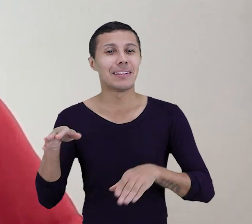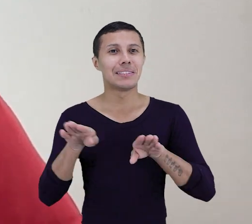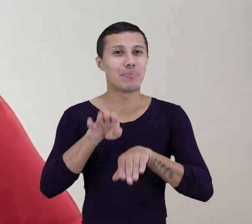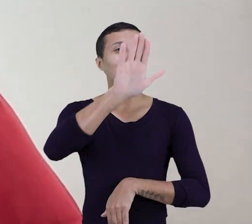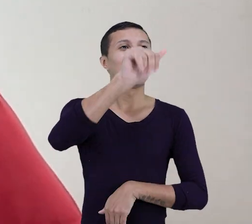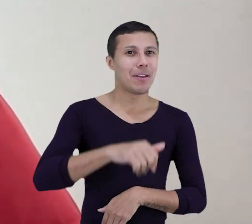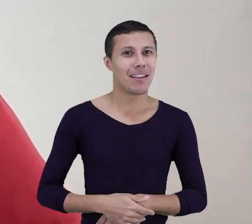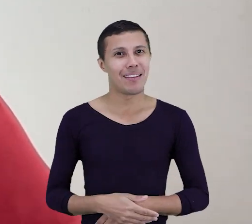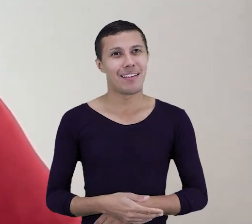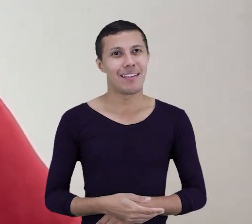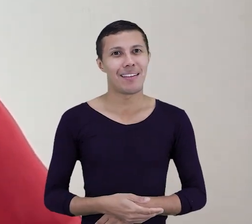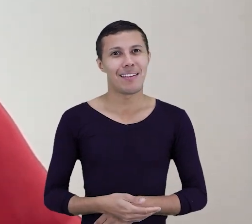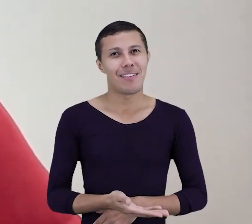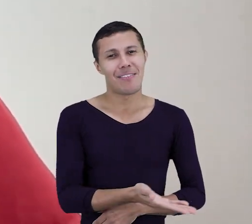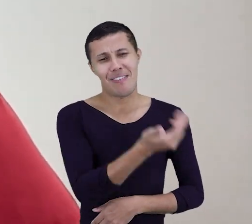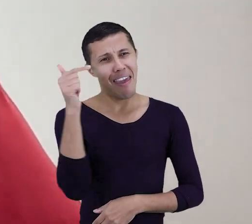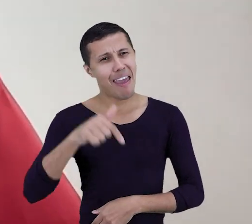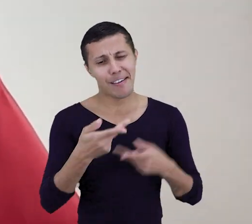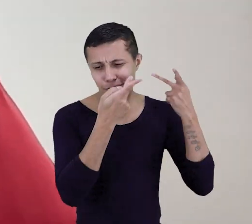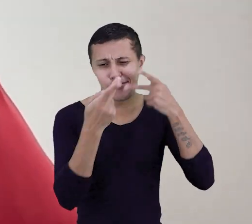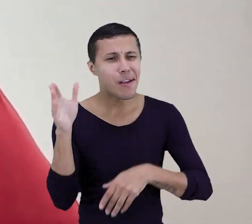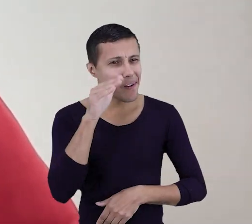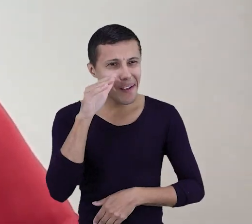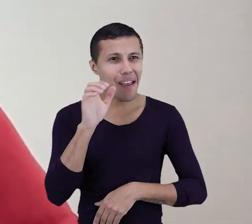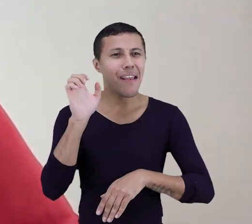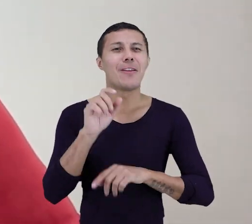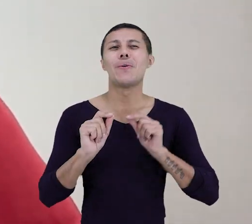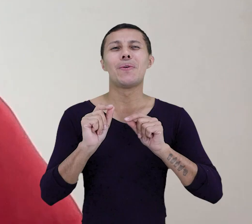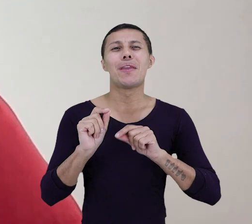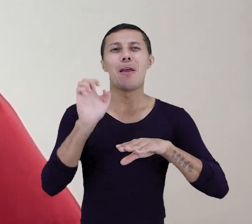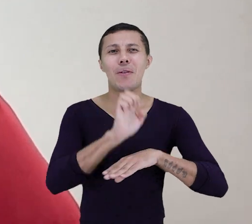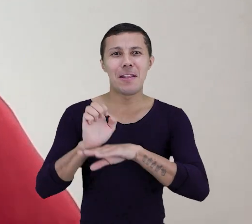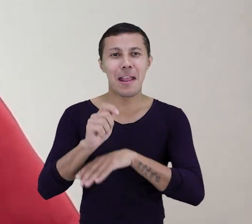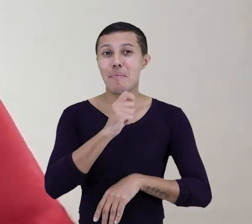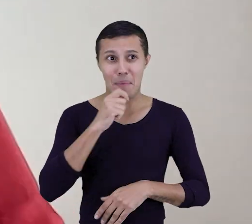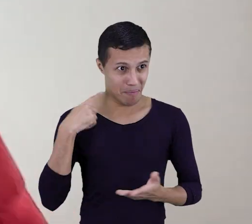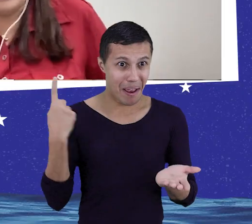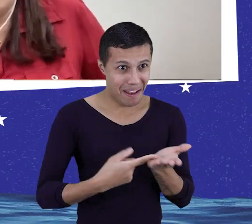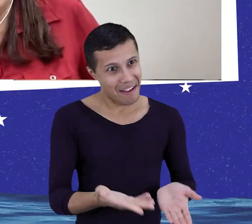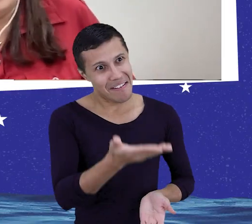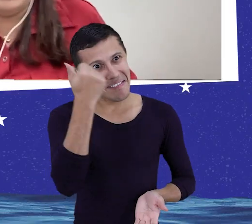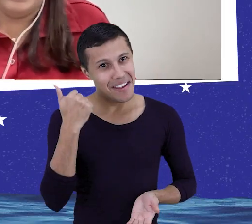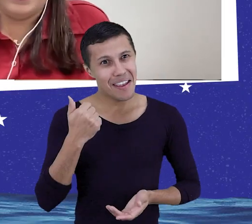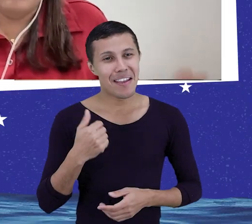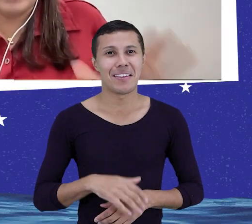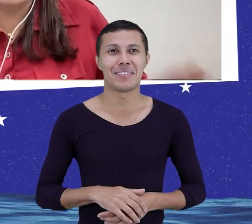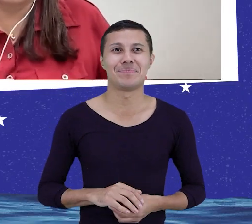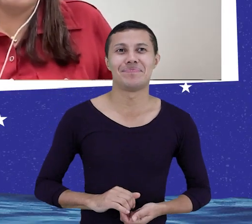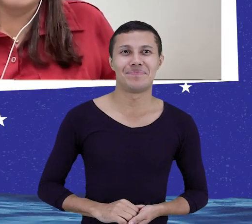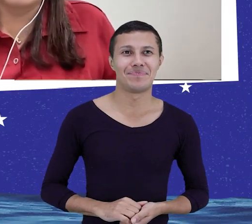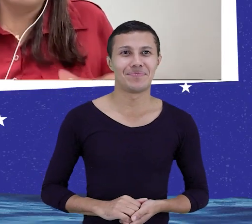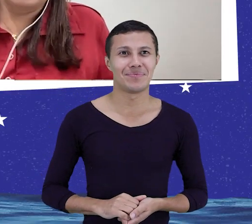convidar para o nosso estado, fazer uma visitinha ao nosso estado. Então vamos combinar essa visita aqui para você